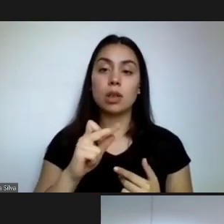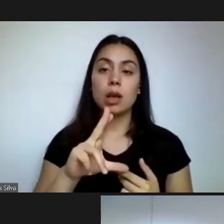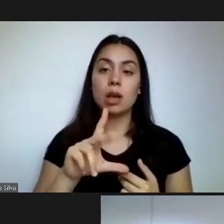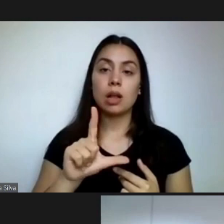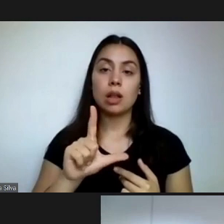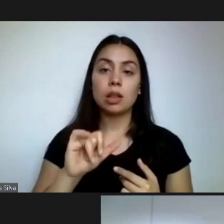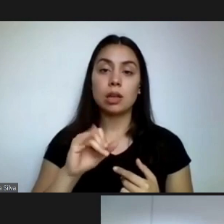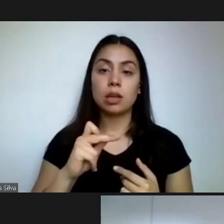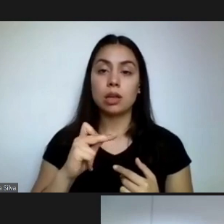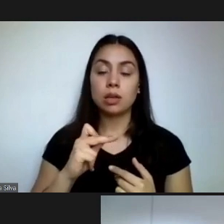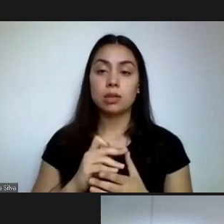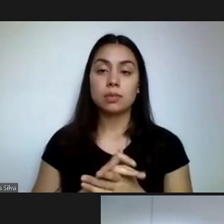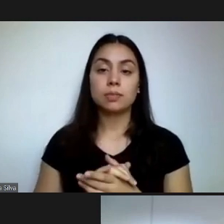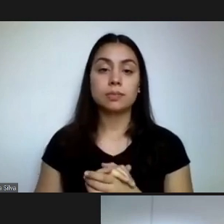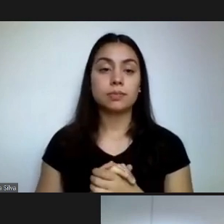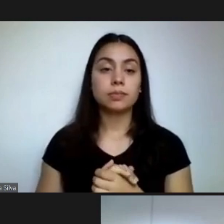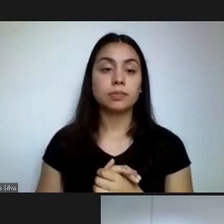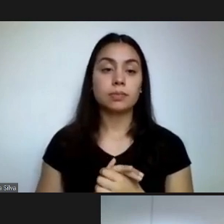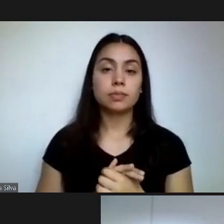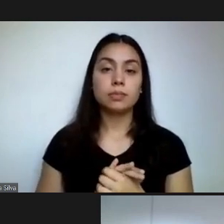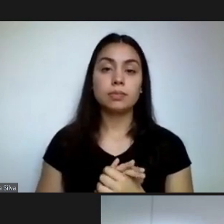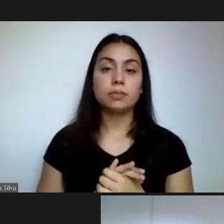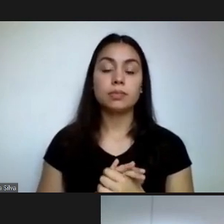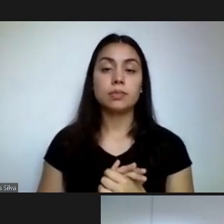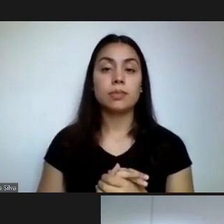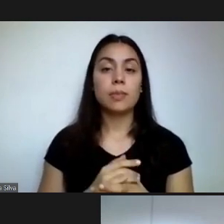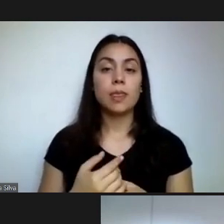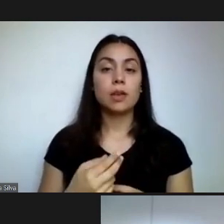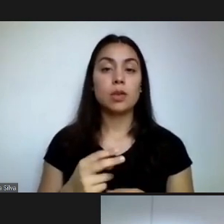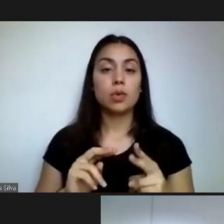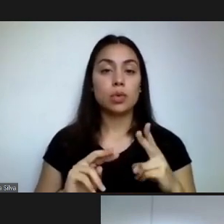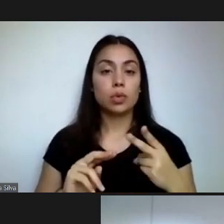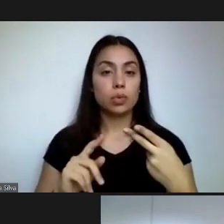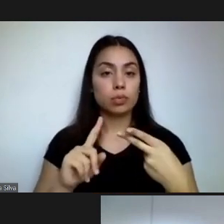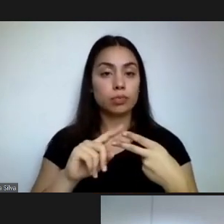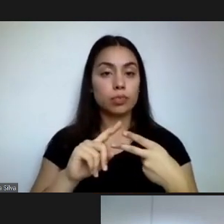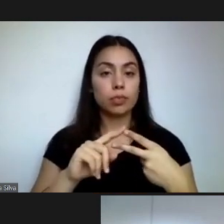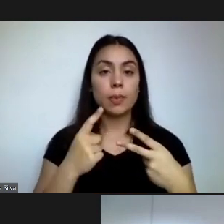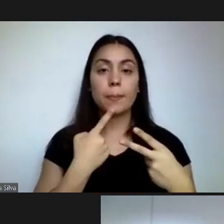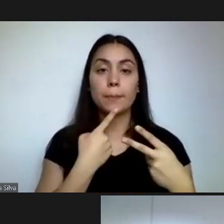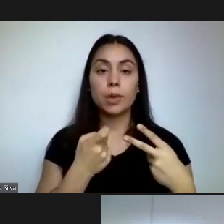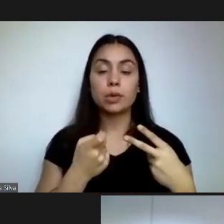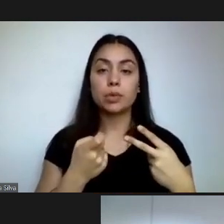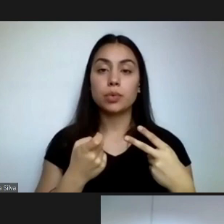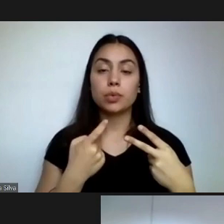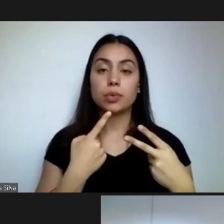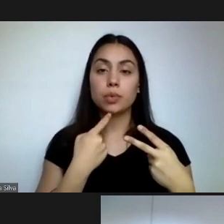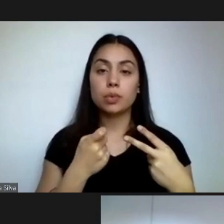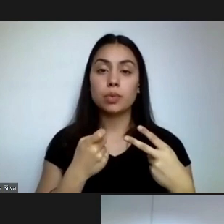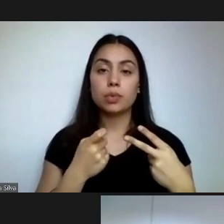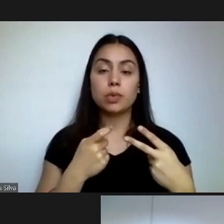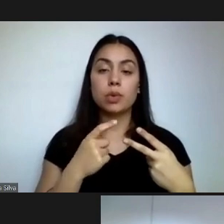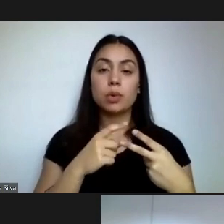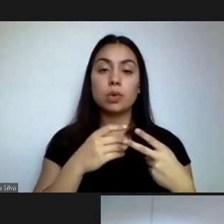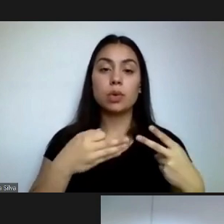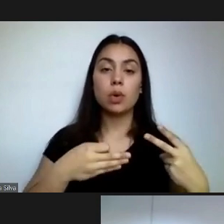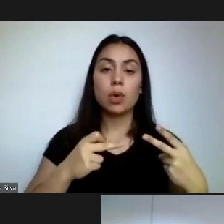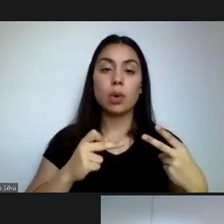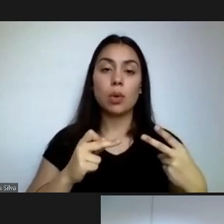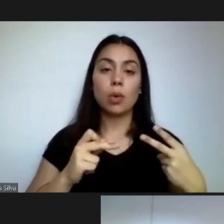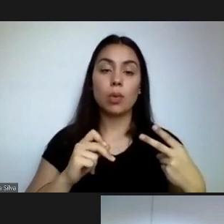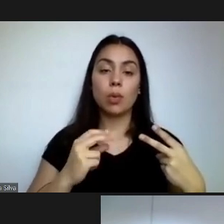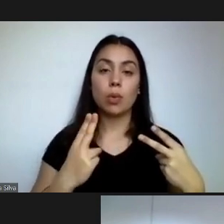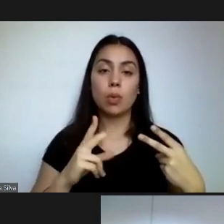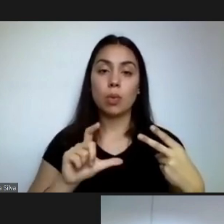Ana Raquel Matias, juntar também aqui ainda duas observações, duas perguntas do Paulo Isabel, que fala desta